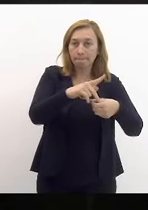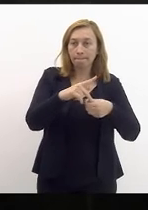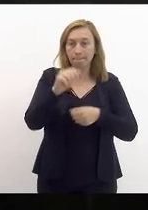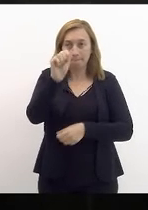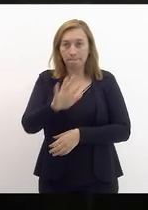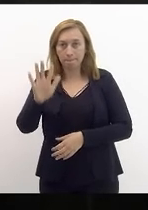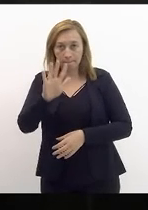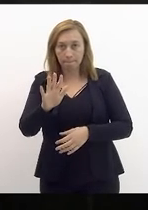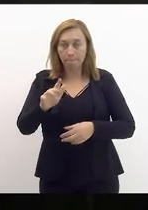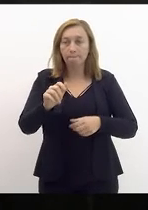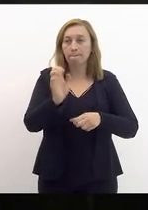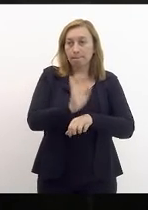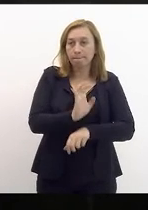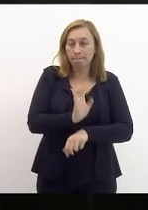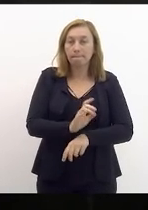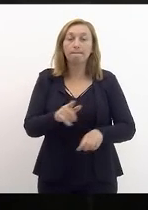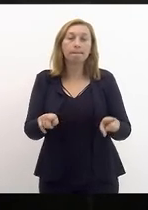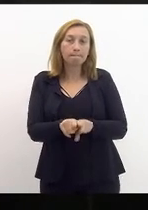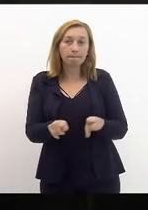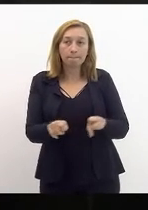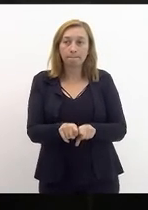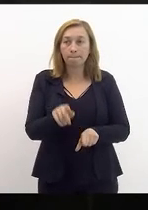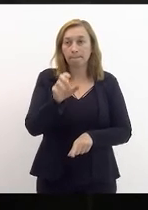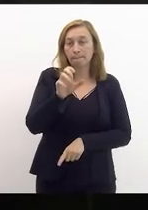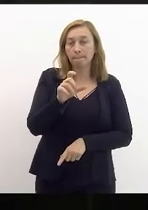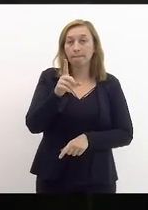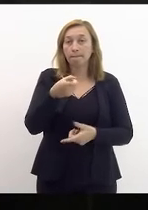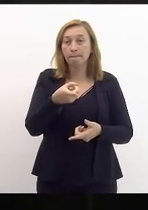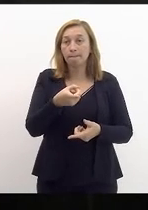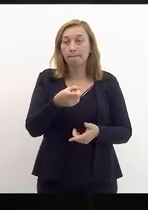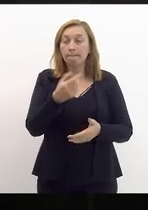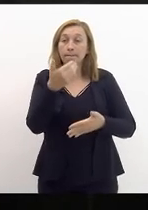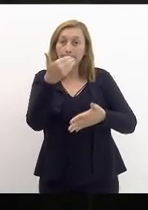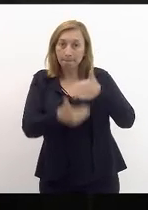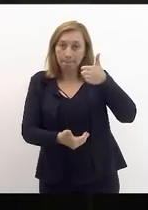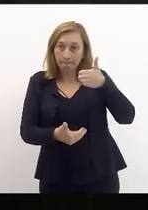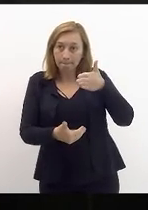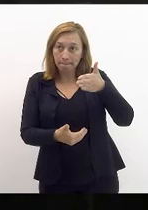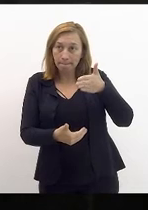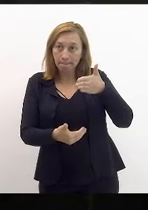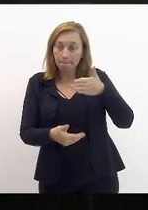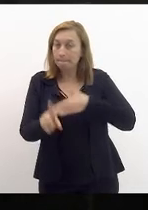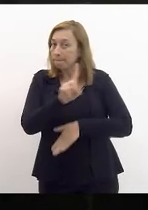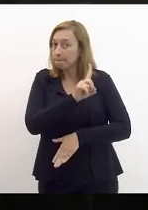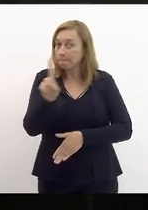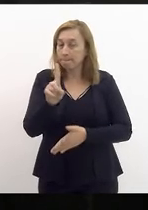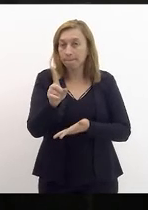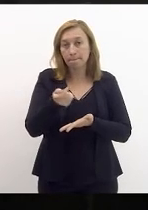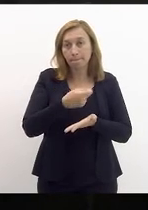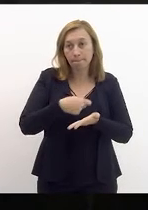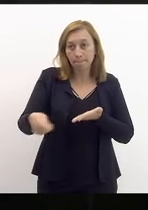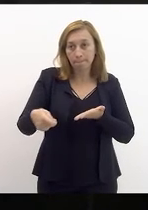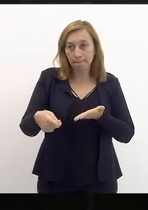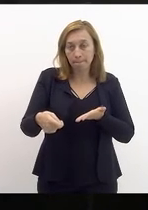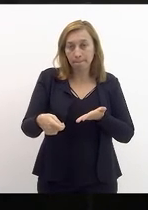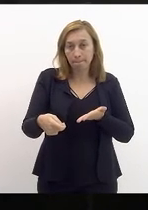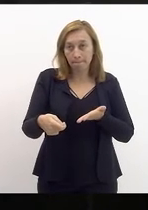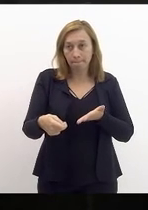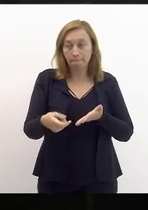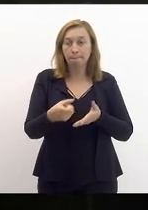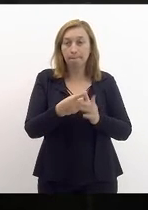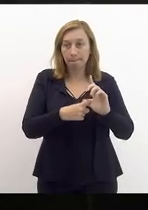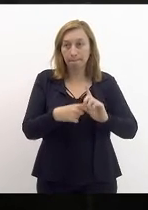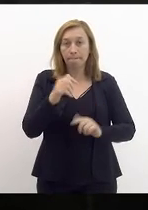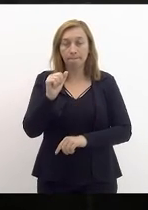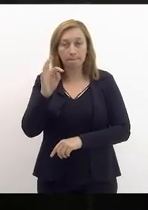e os os créditos e os débitos desculpe não inscritos em dívida ativa